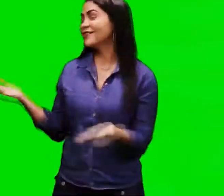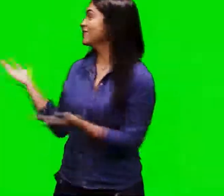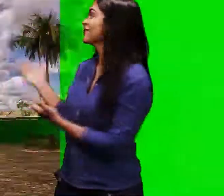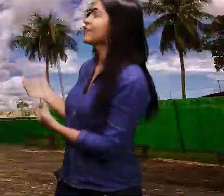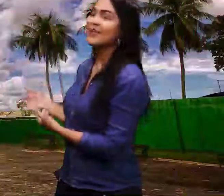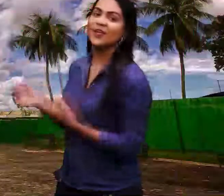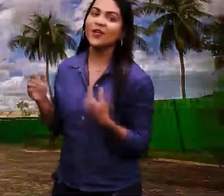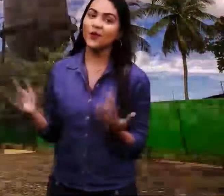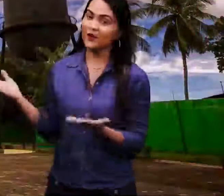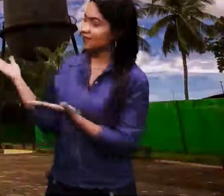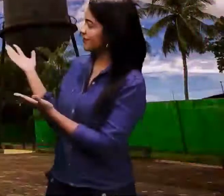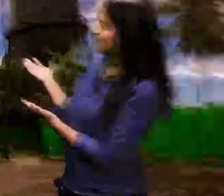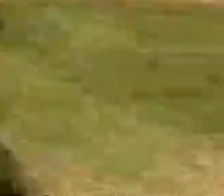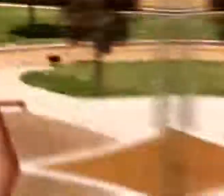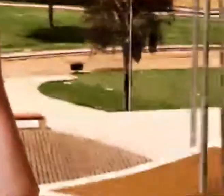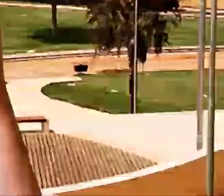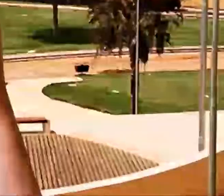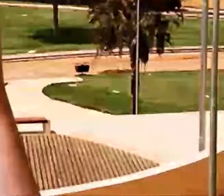E